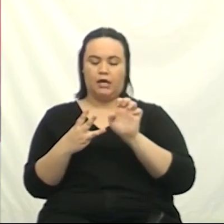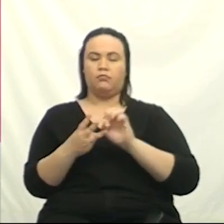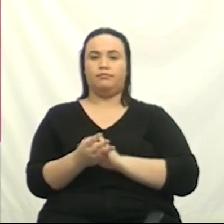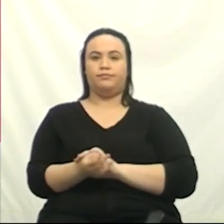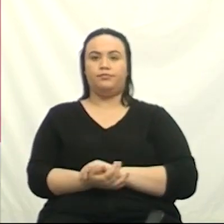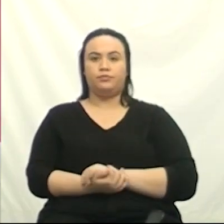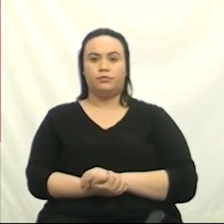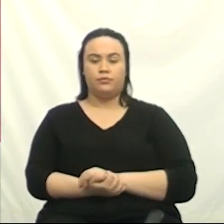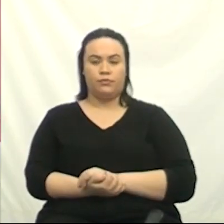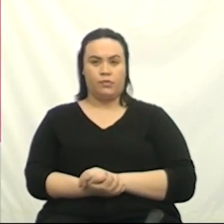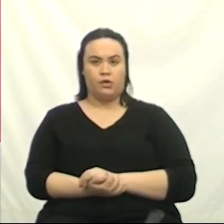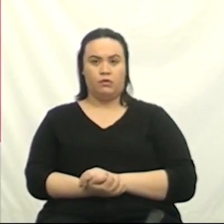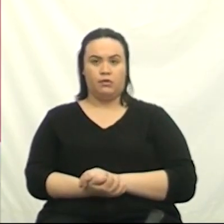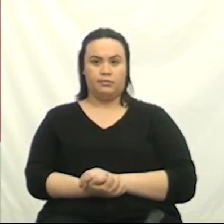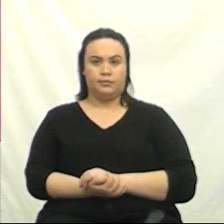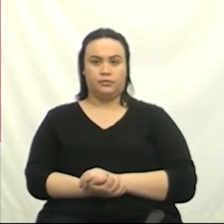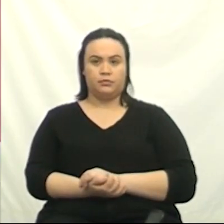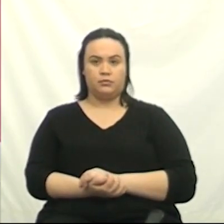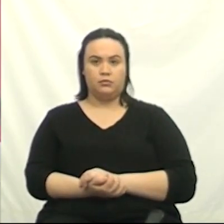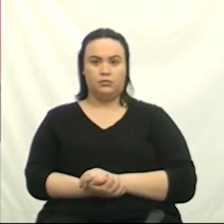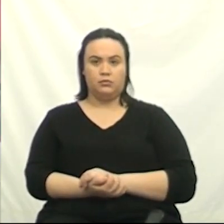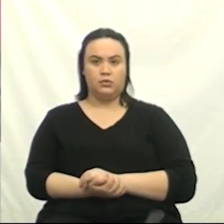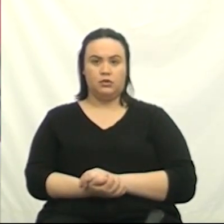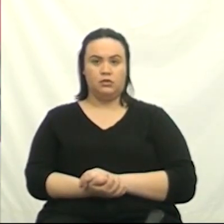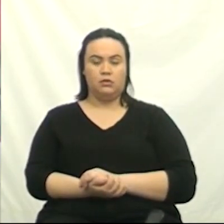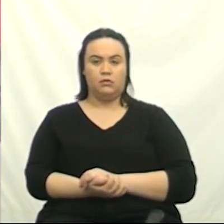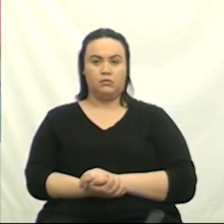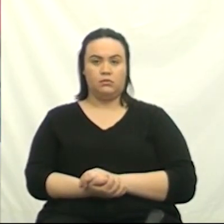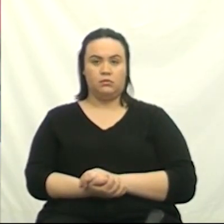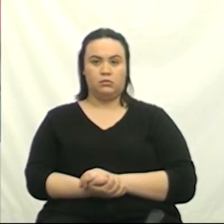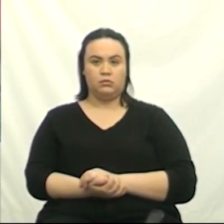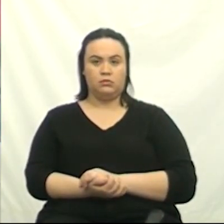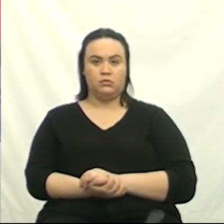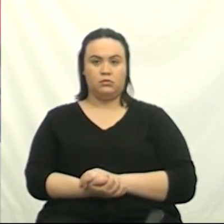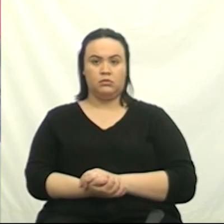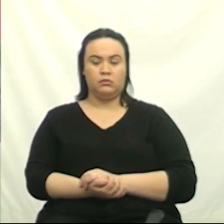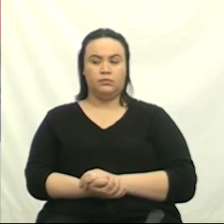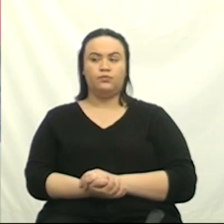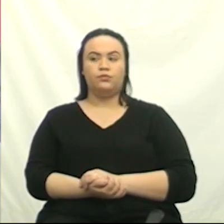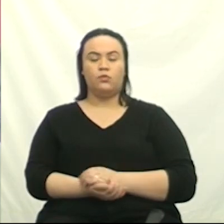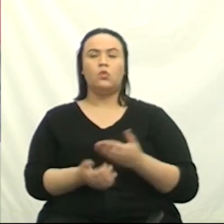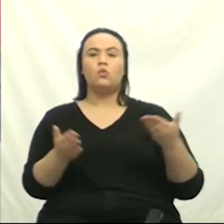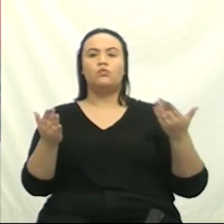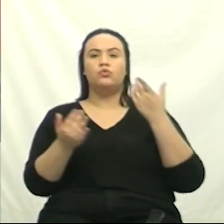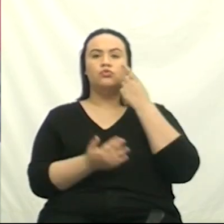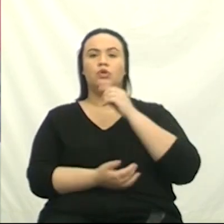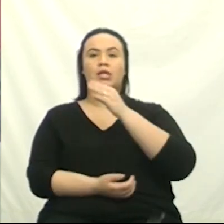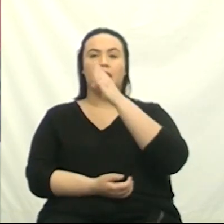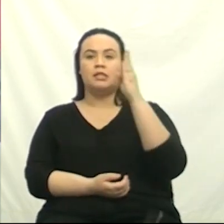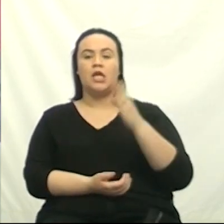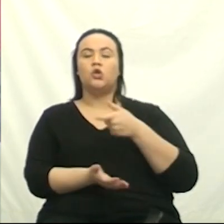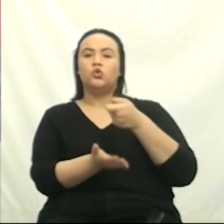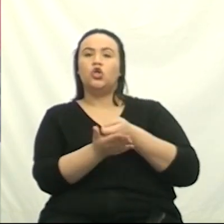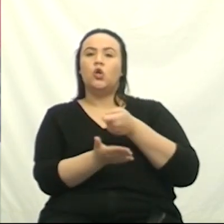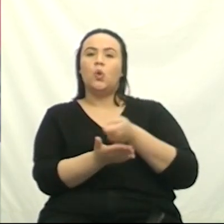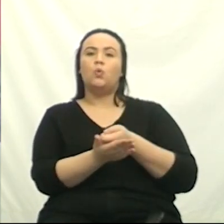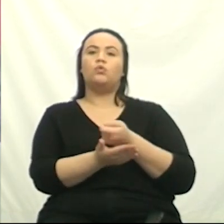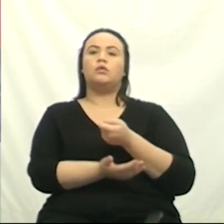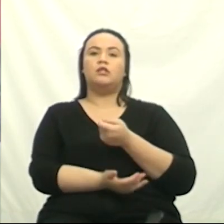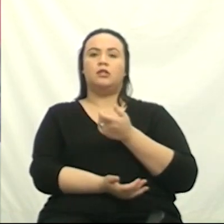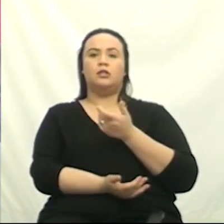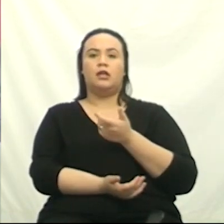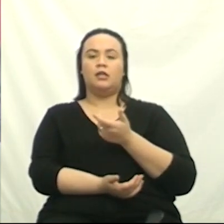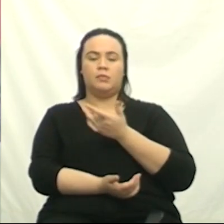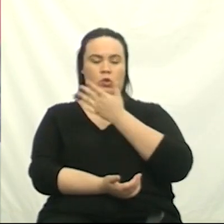então o senhor presidente até hoje um dia especial hoje um dia nacional de combate ao